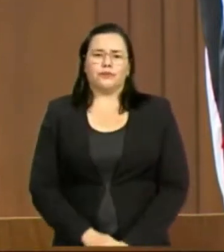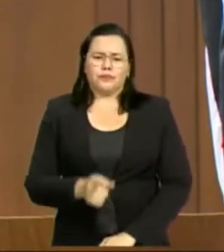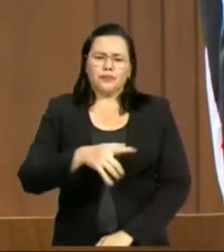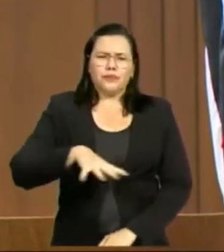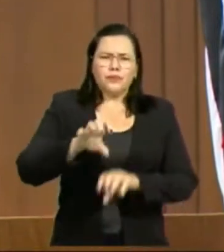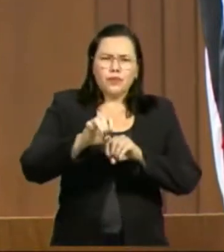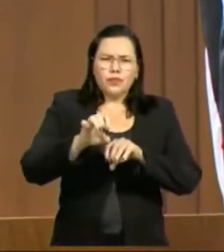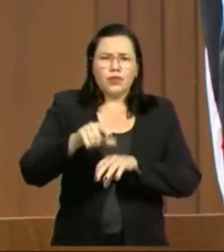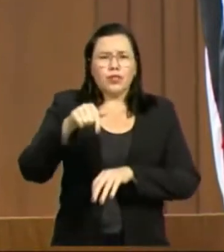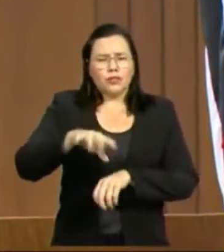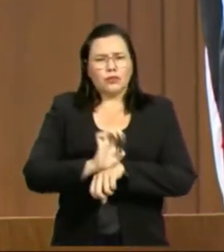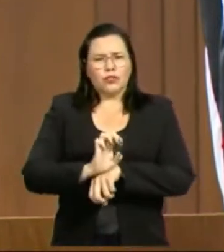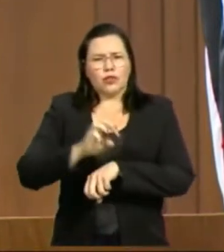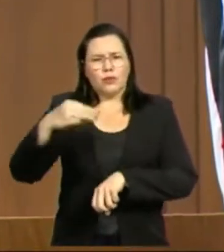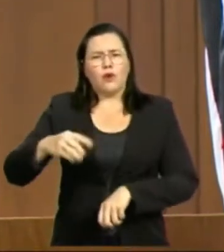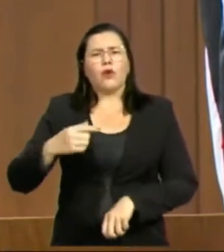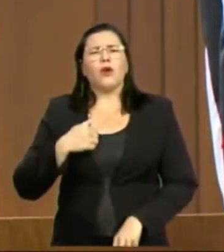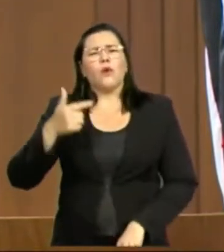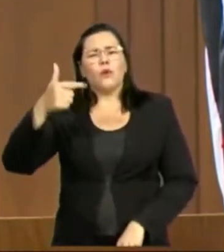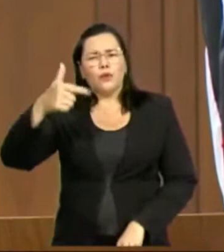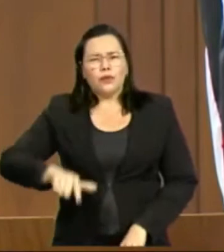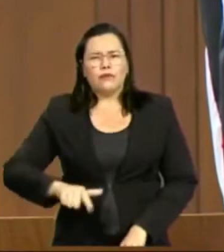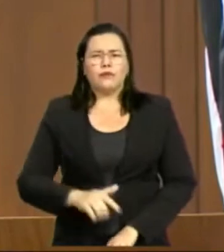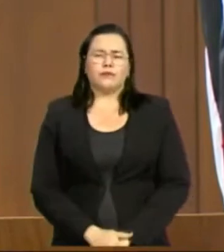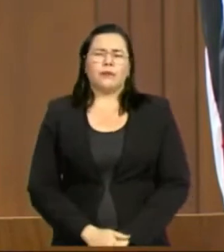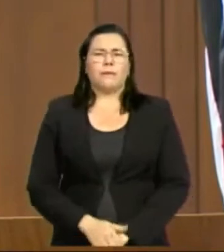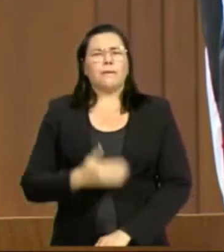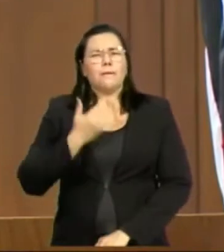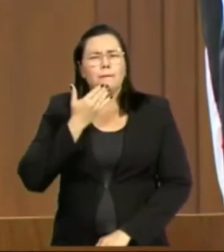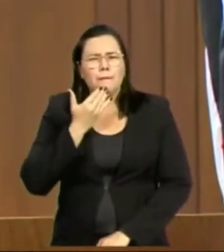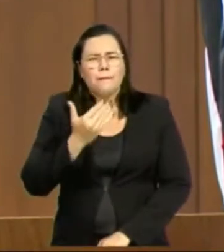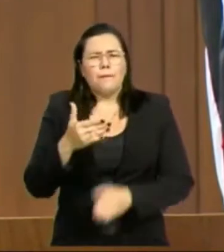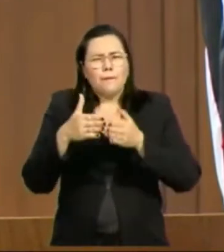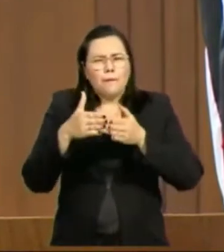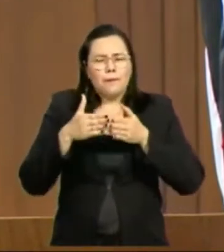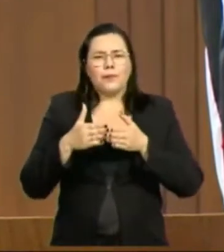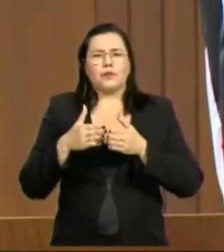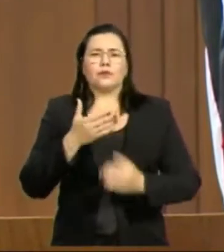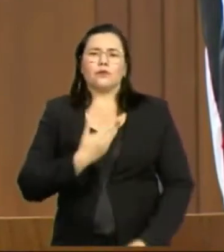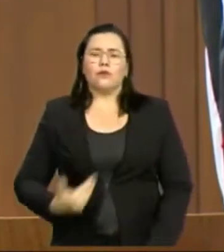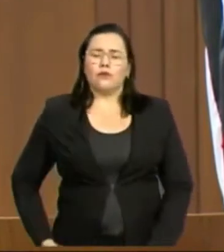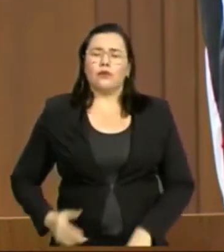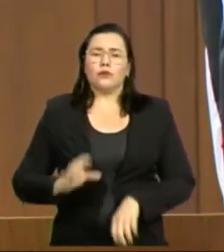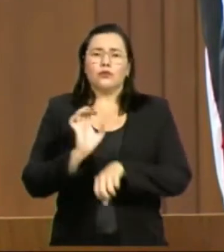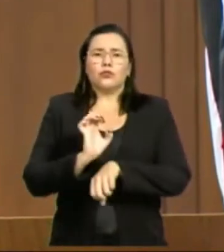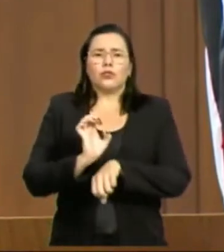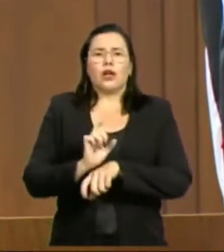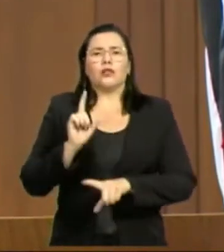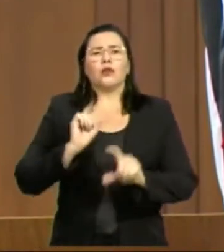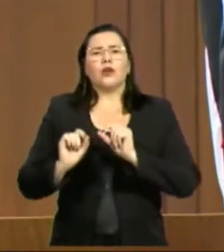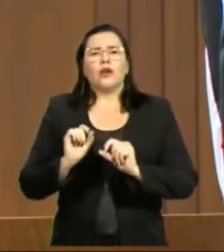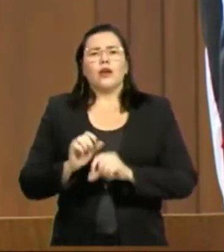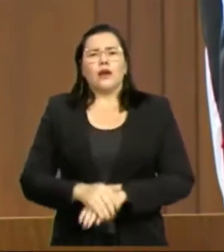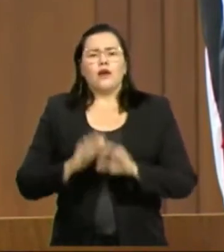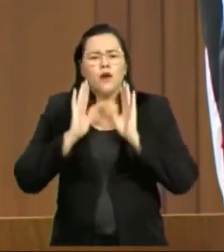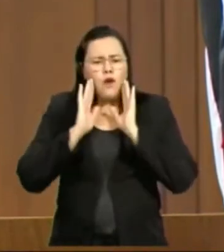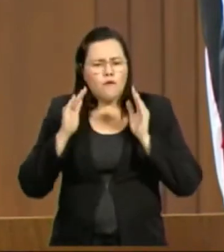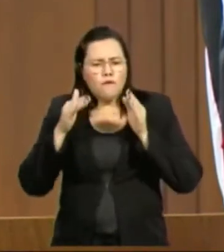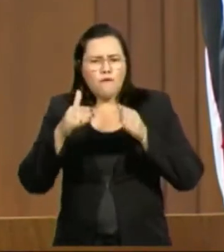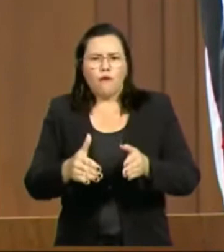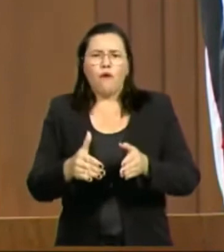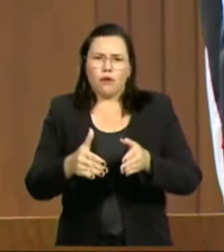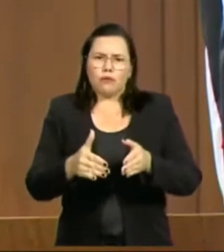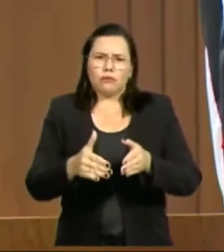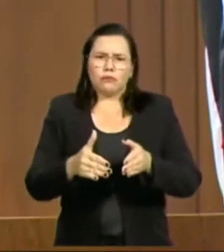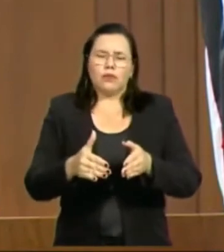venho mais uma vez, encarecidamente, pedir que o governo do Estado tenha um olhar mais atencioso para a